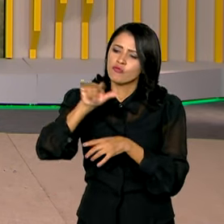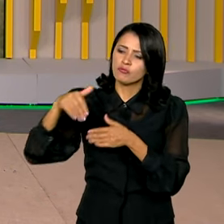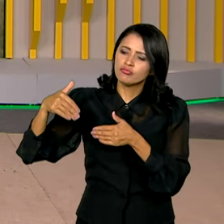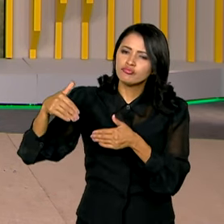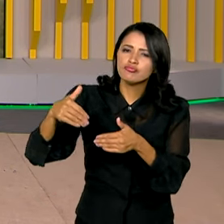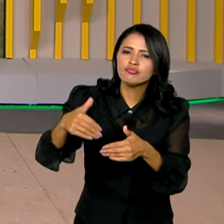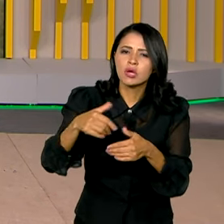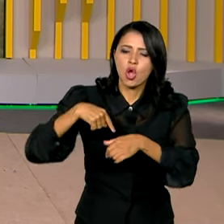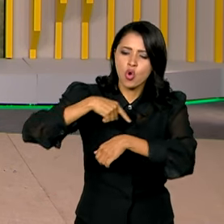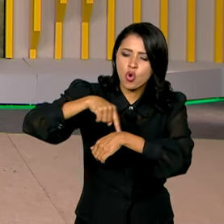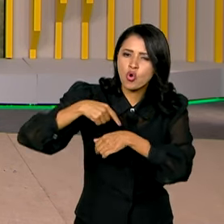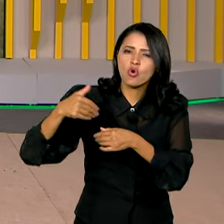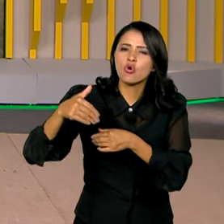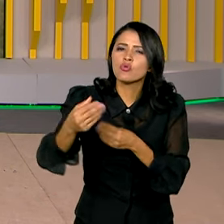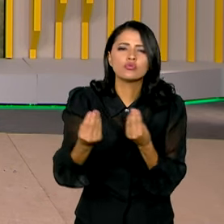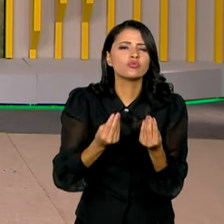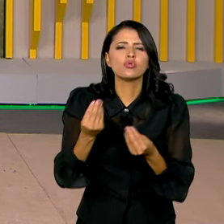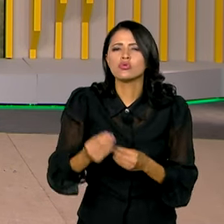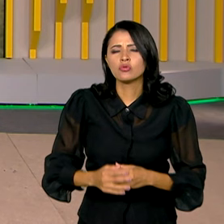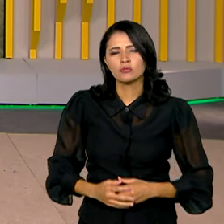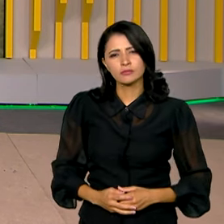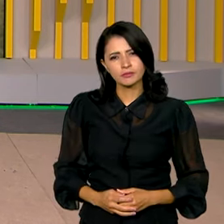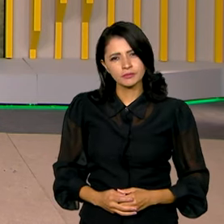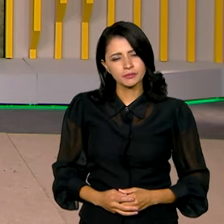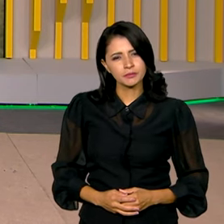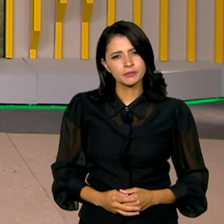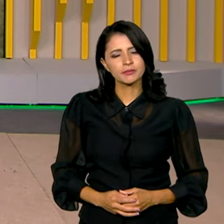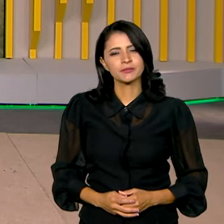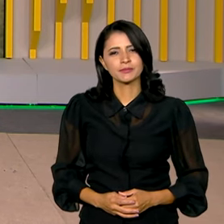para as próximas horas?